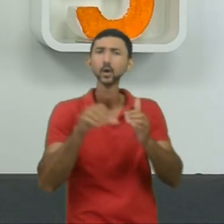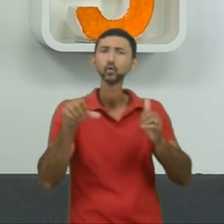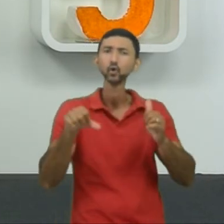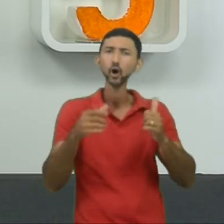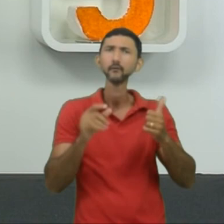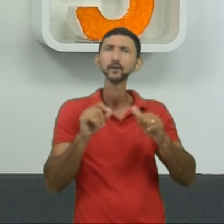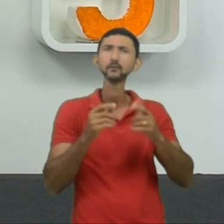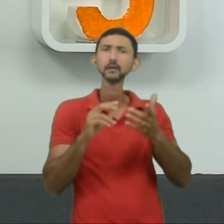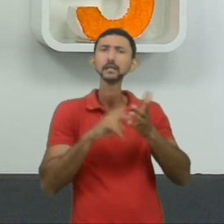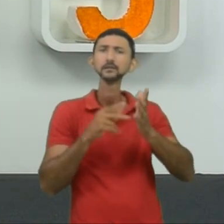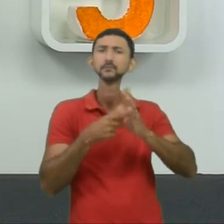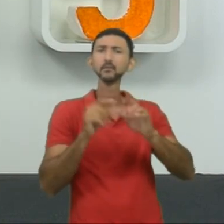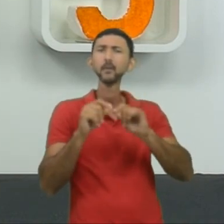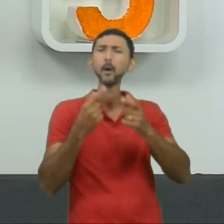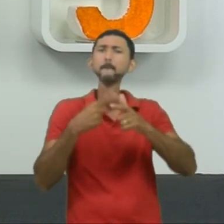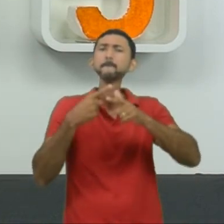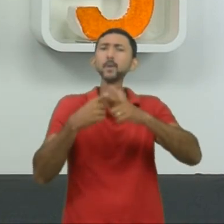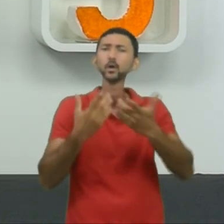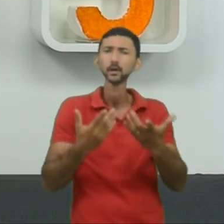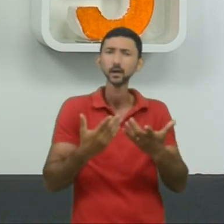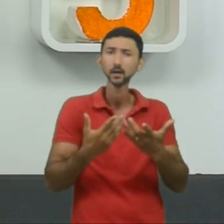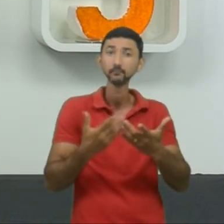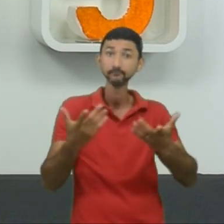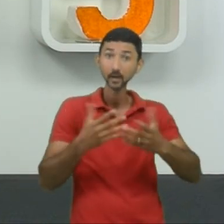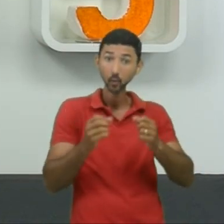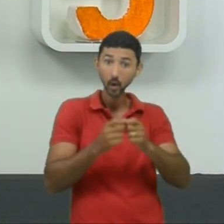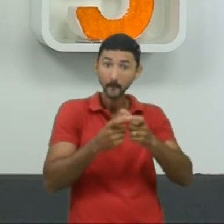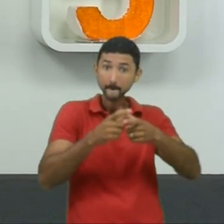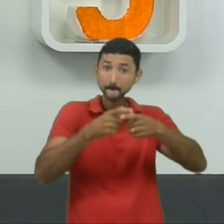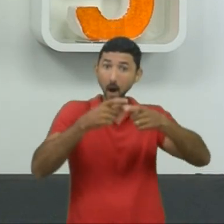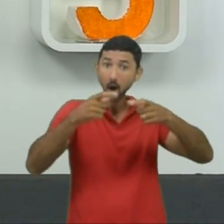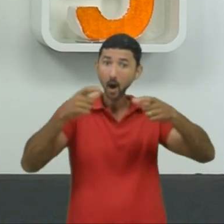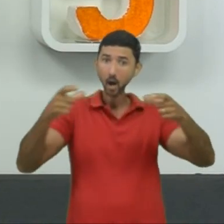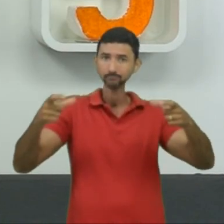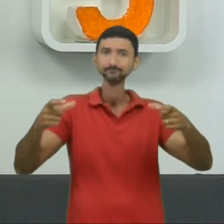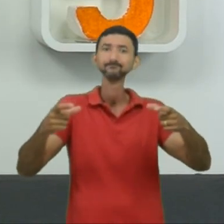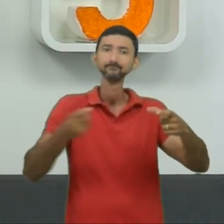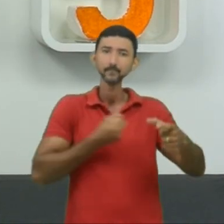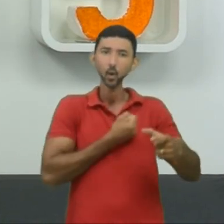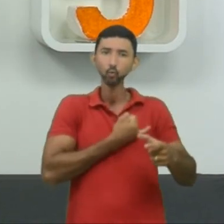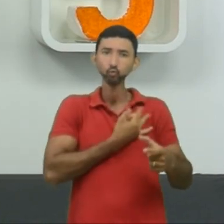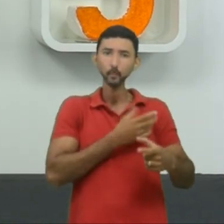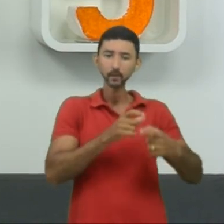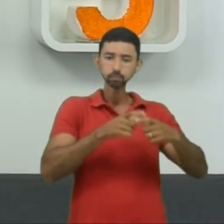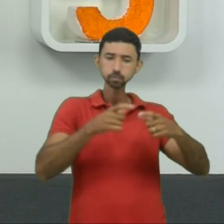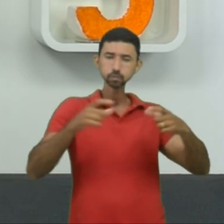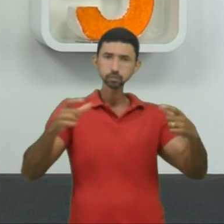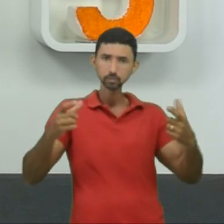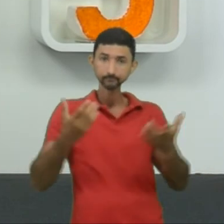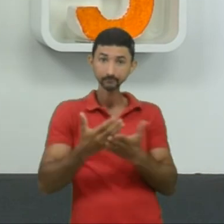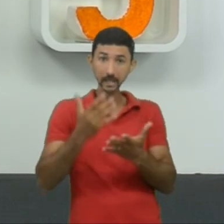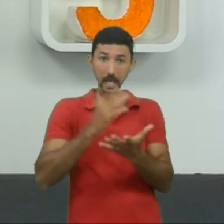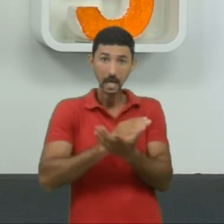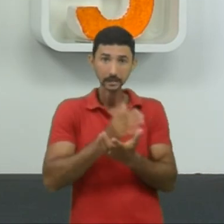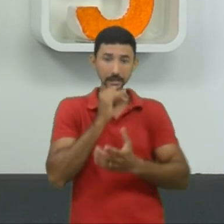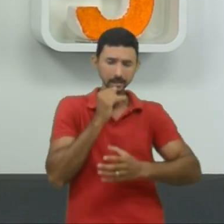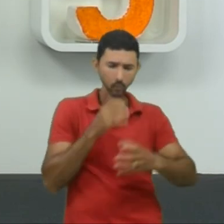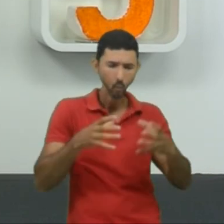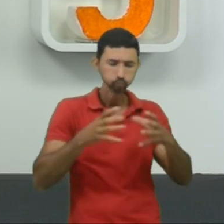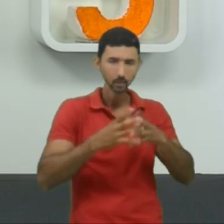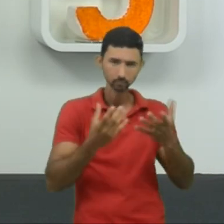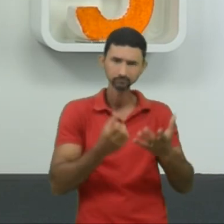que significou? Justamente o que você está vendo, o aumento do número. Então, se antes tinha uma